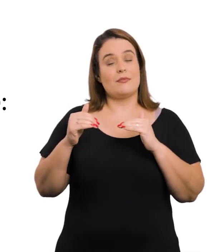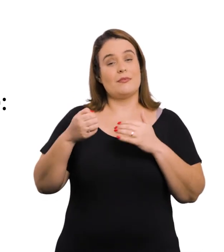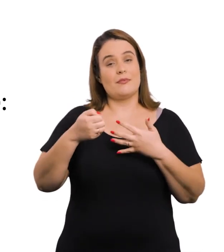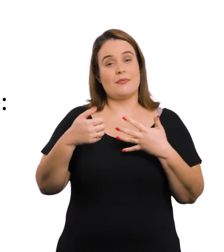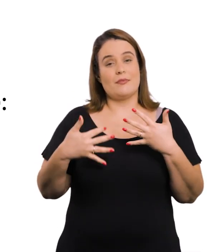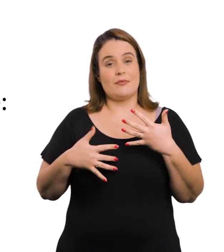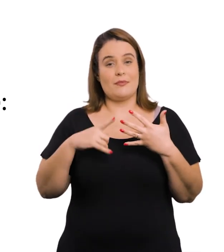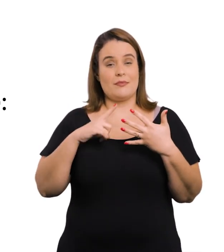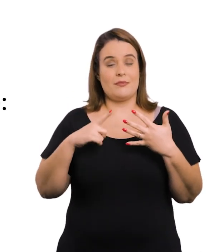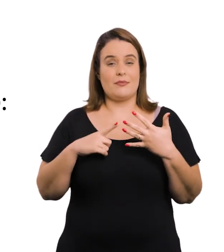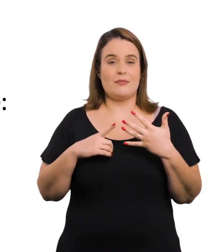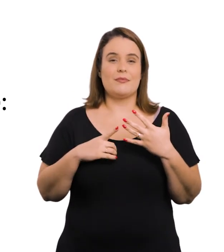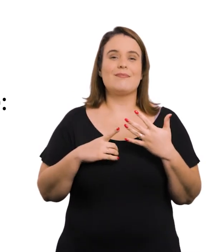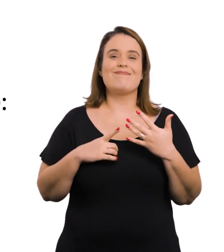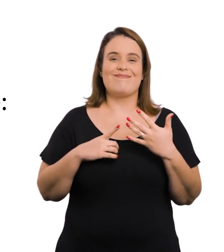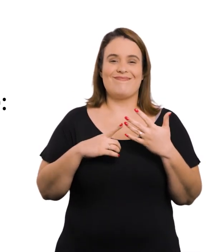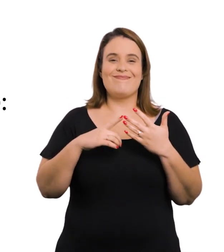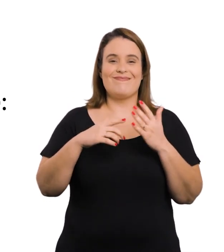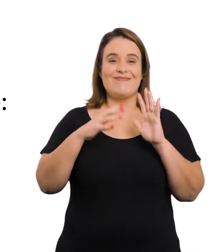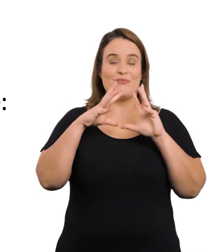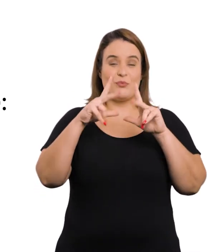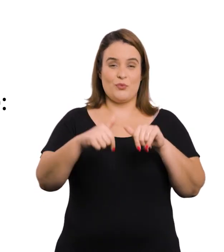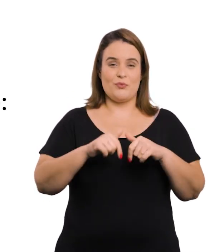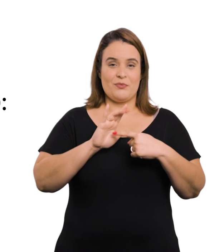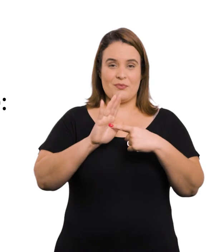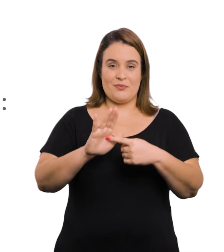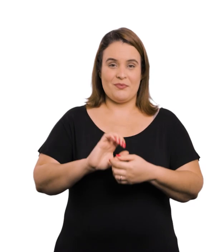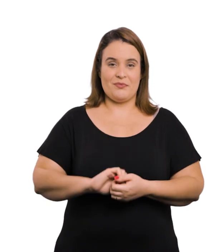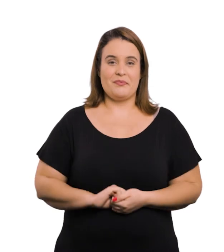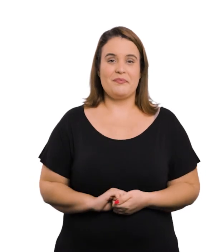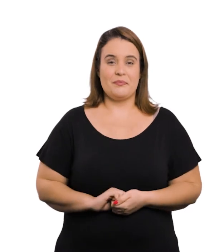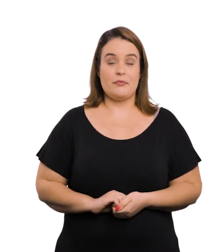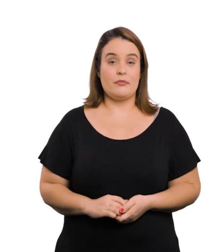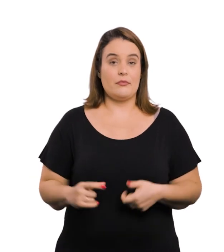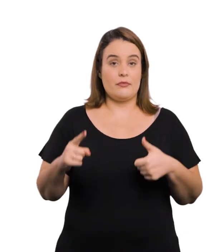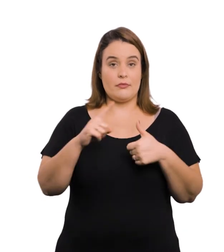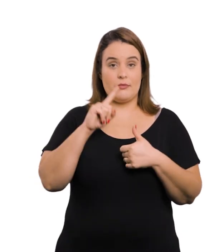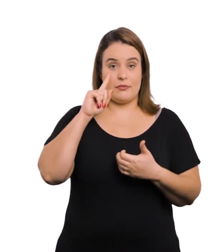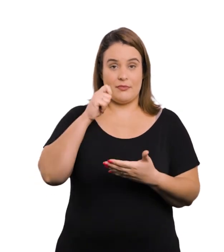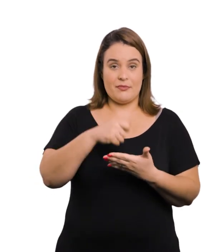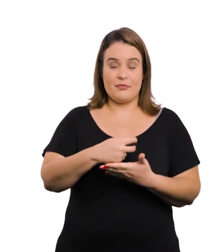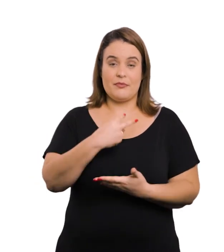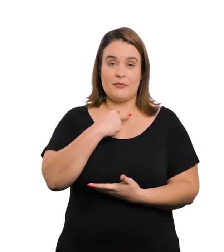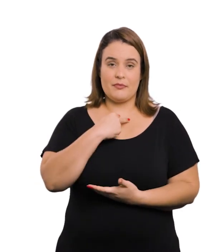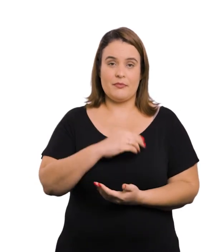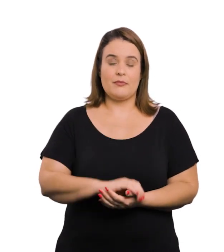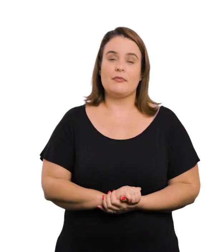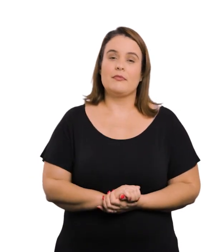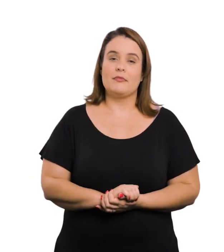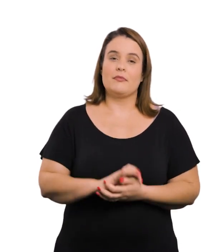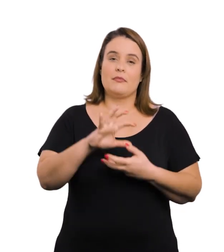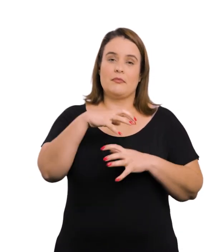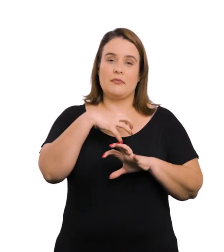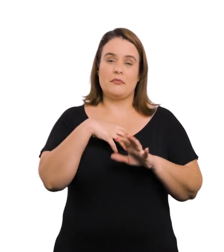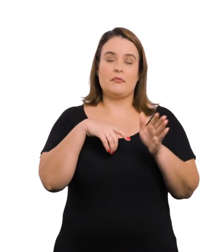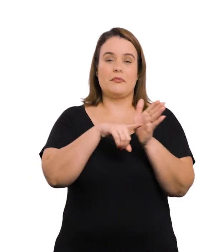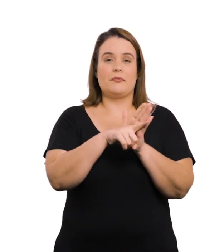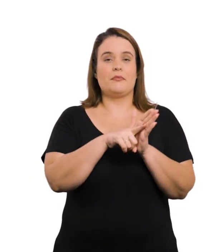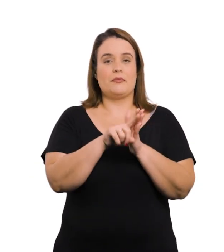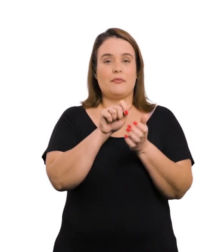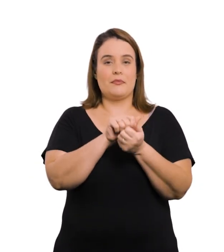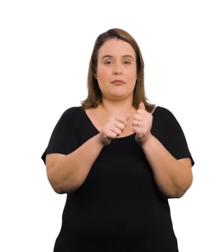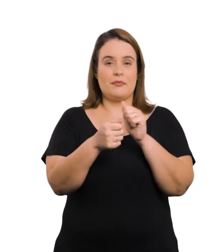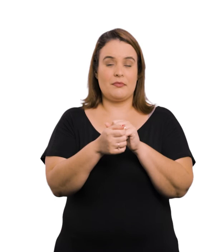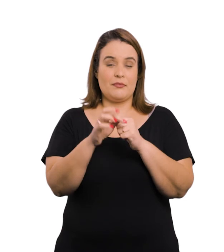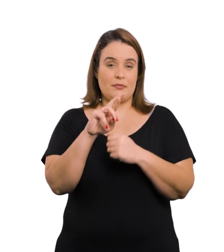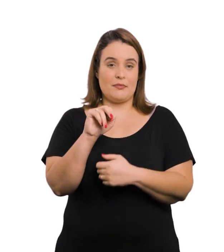as principais diretrizes apresentadas nesta seção. Na definição da vaga: sensibilização,